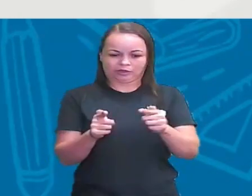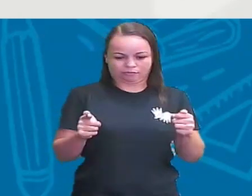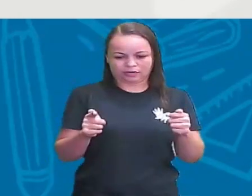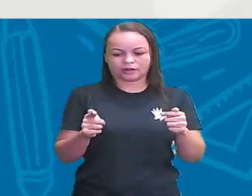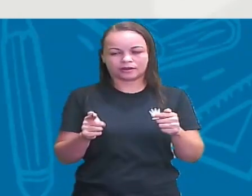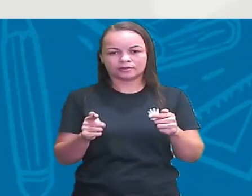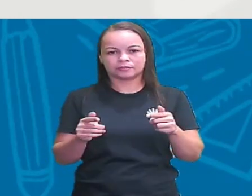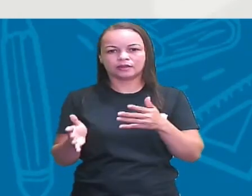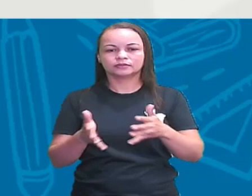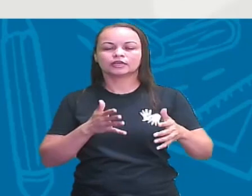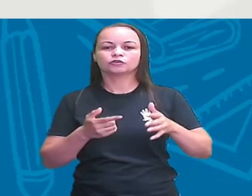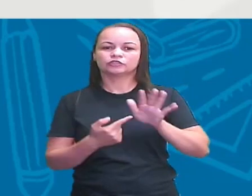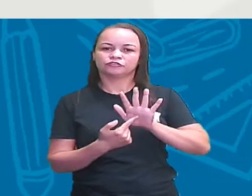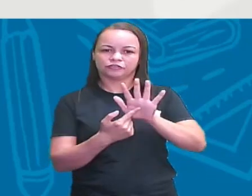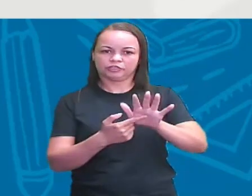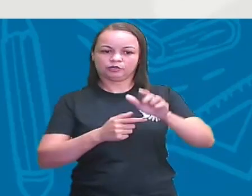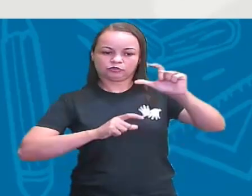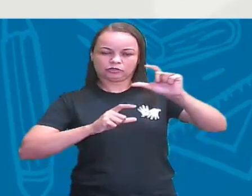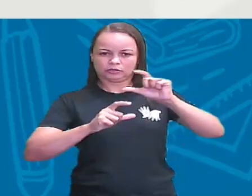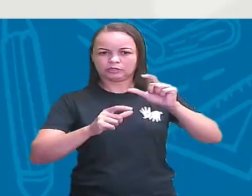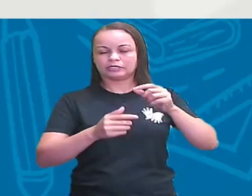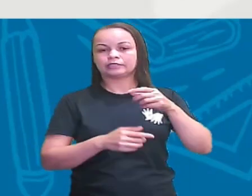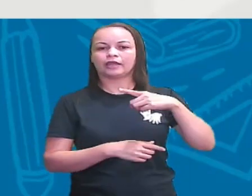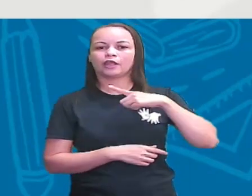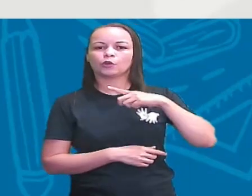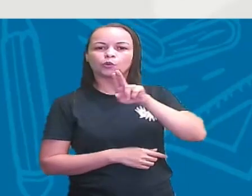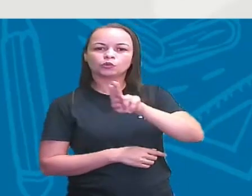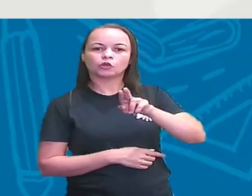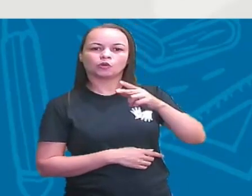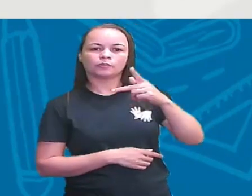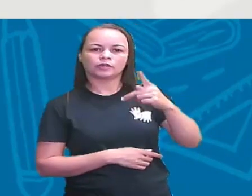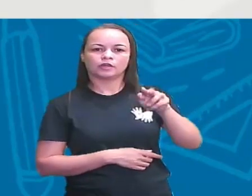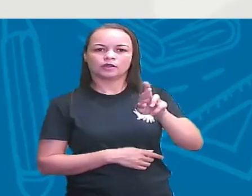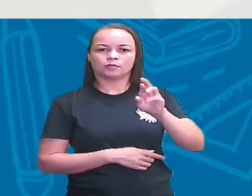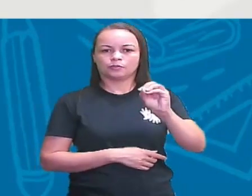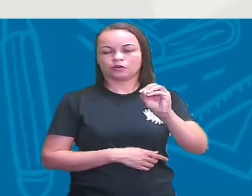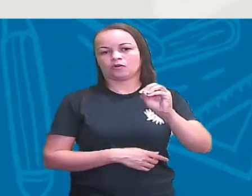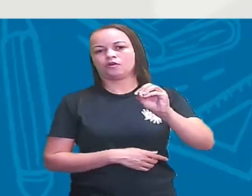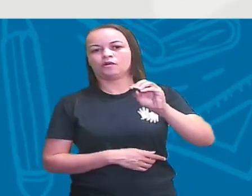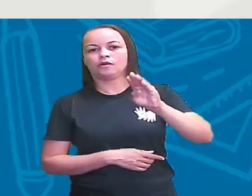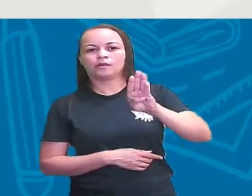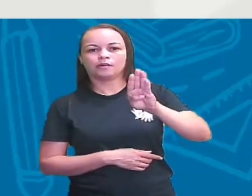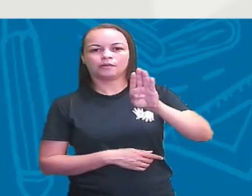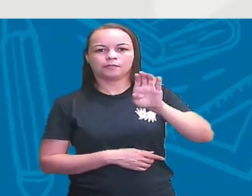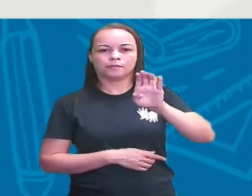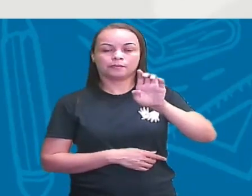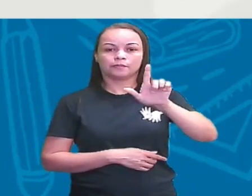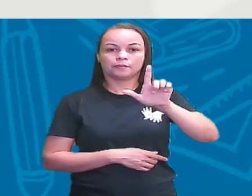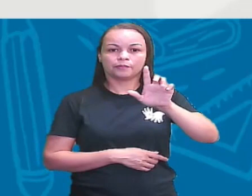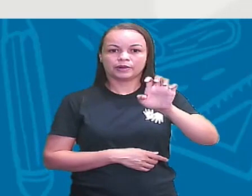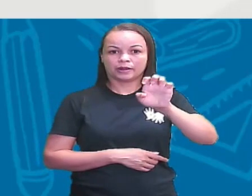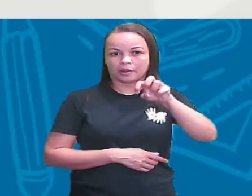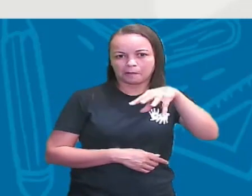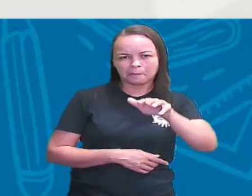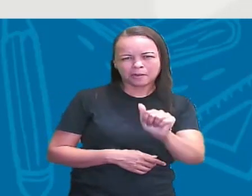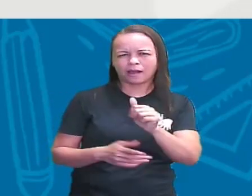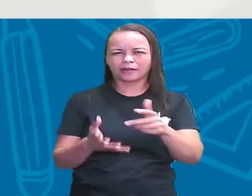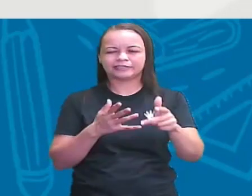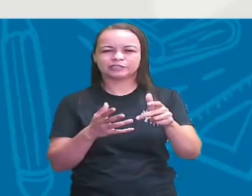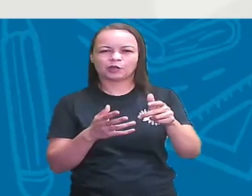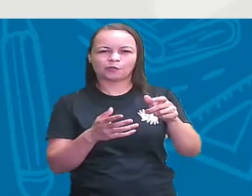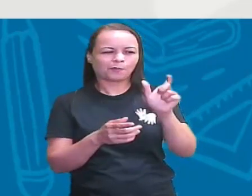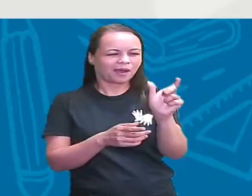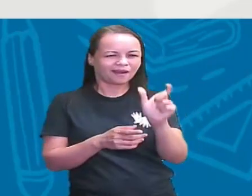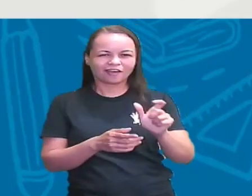vimos na tirinha anterior, problema, né, pro quê, pro mod. Então, se você incorre